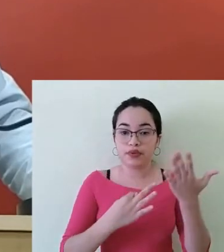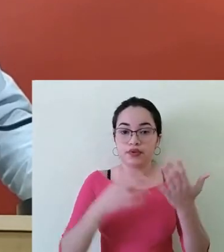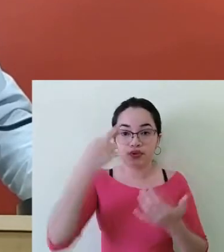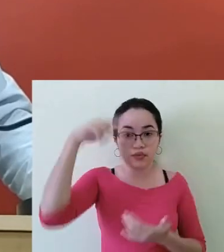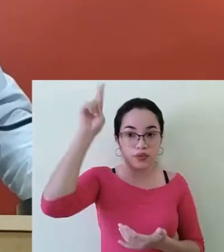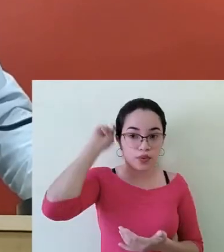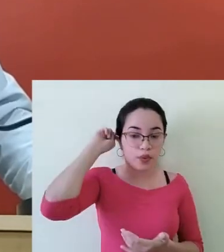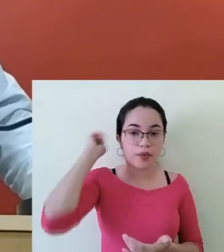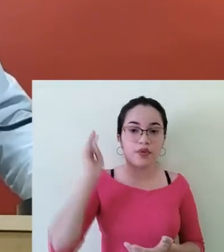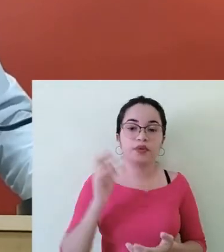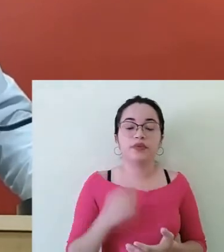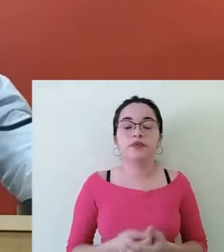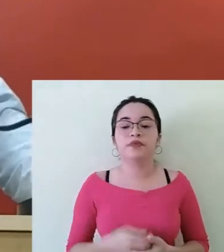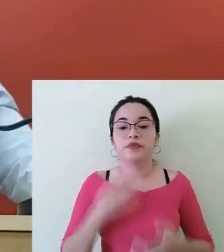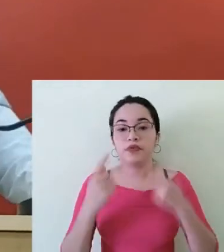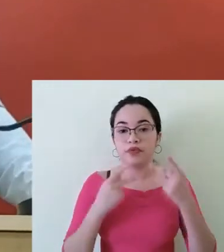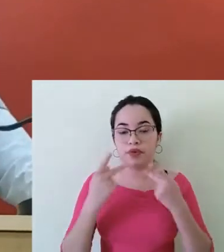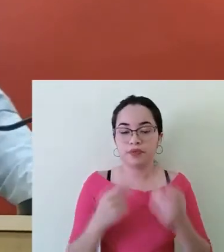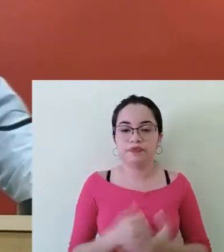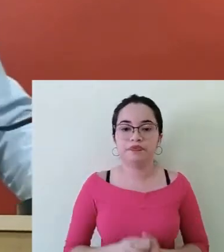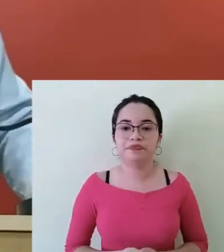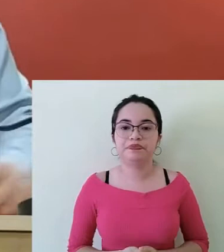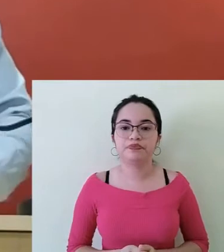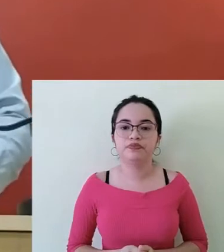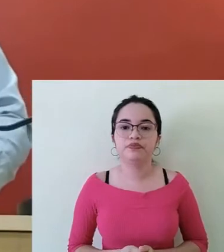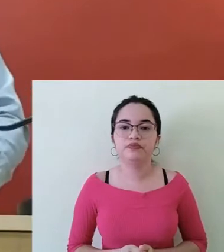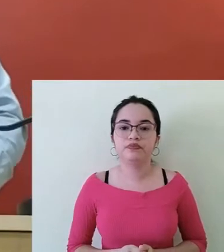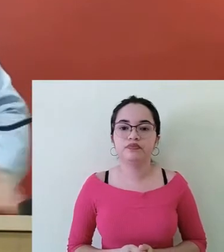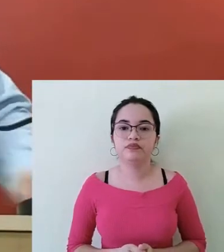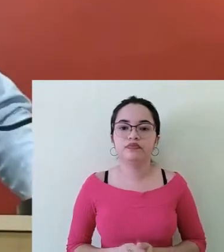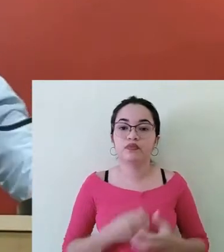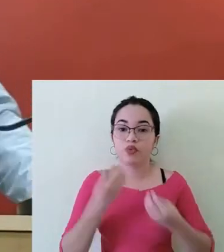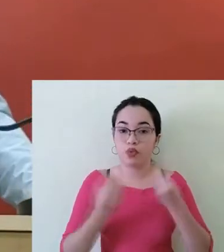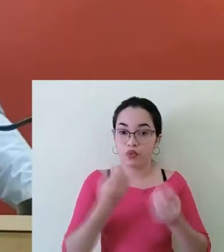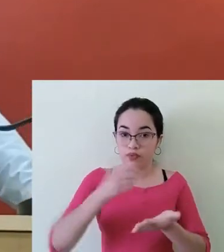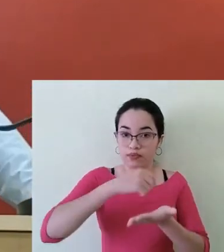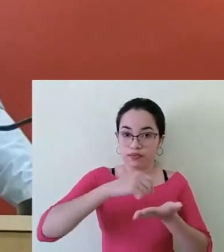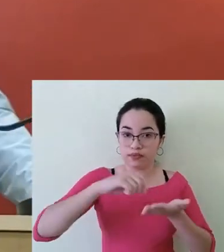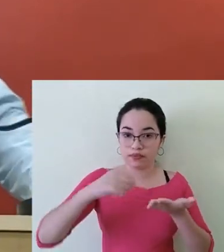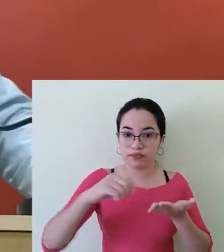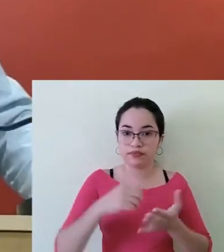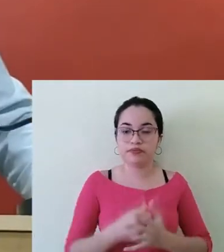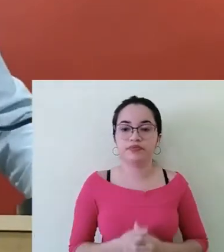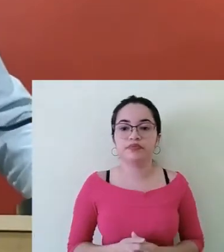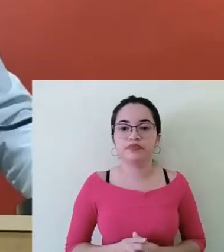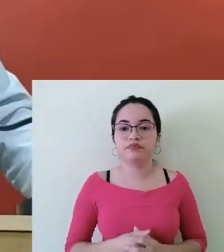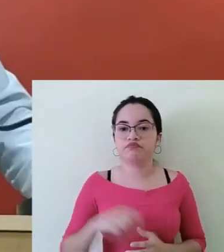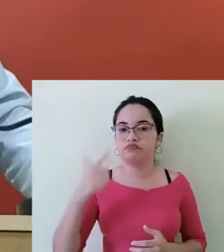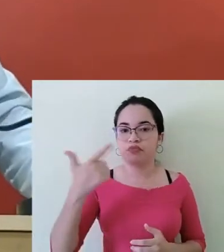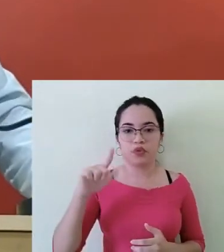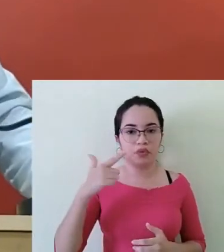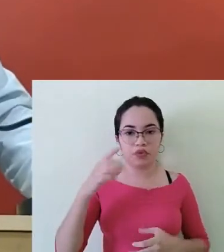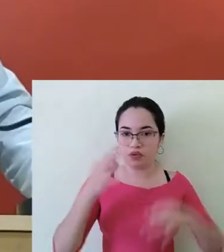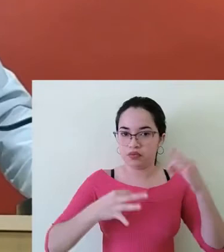de Romanos 3, de 10 a 18, diz assim: como está escrito, não há